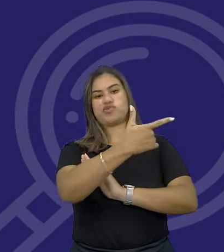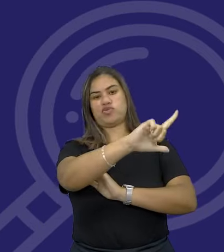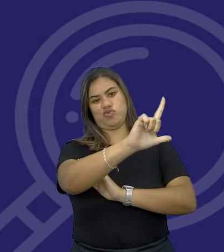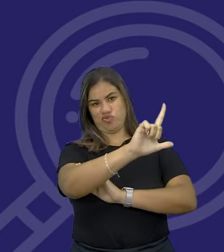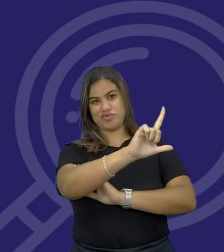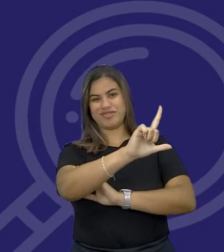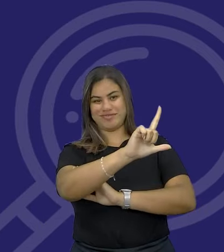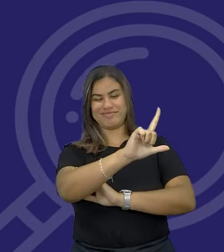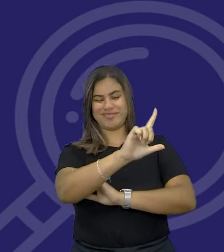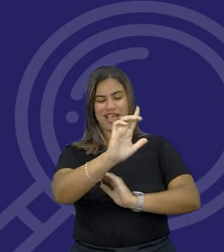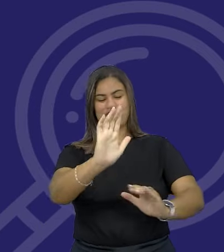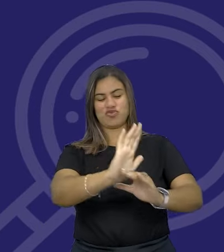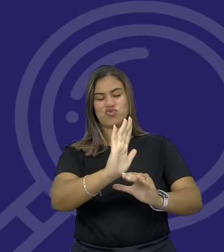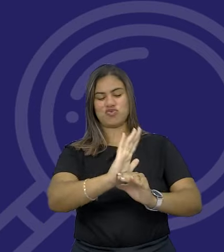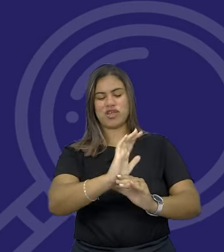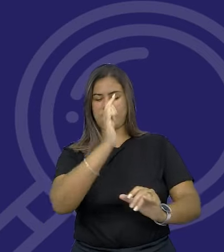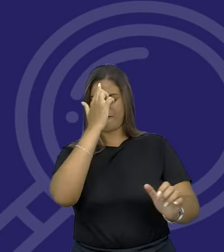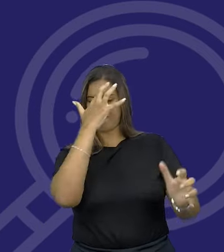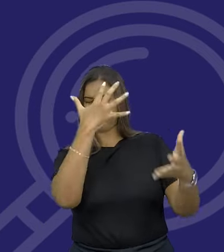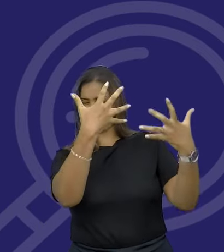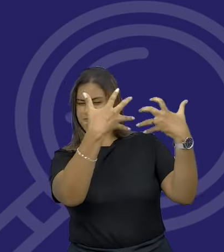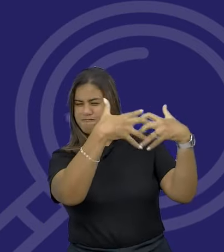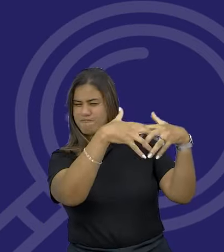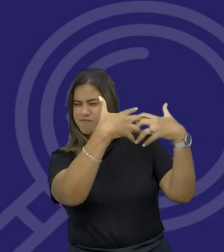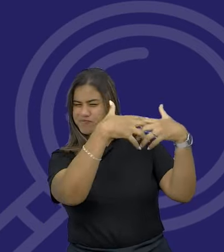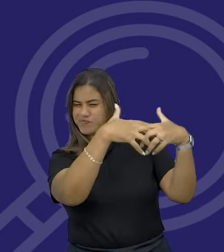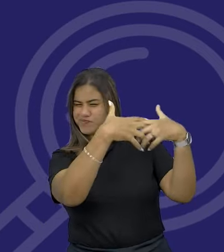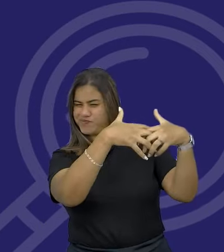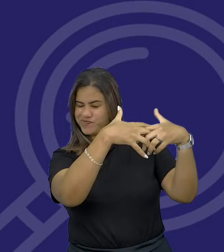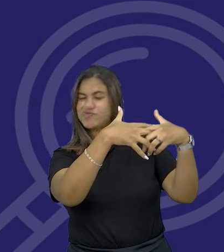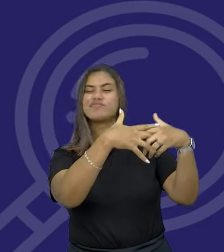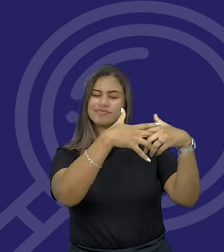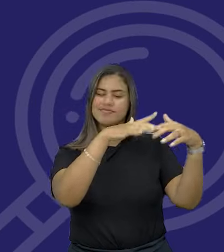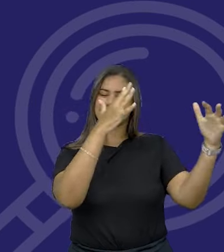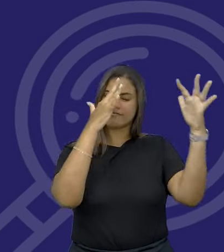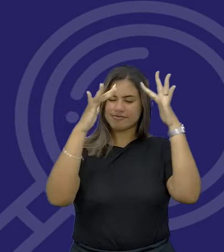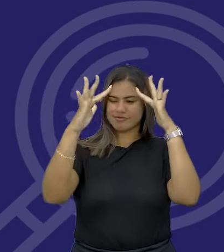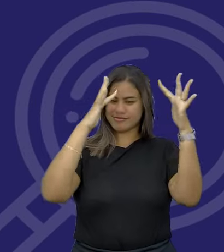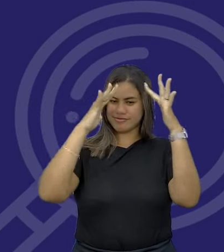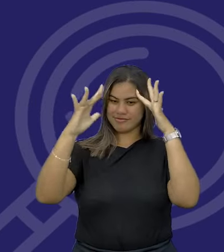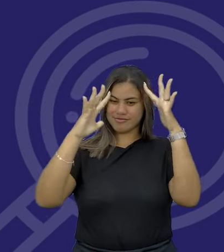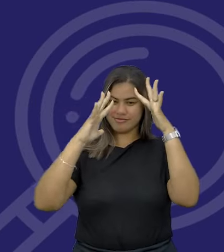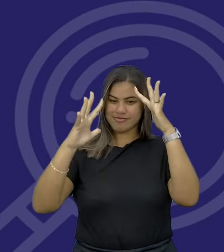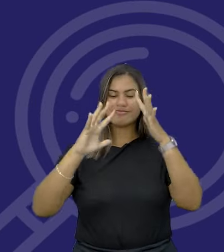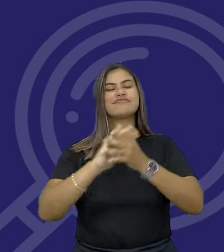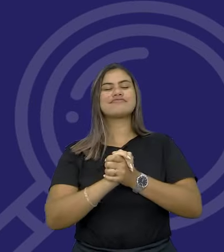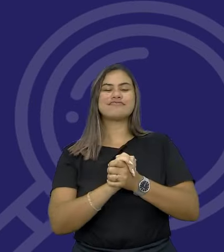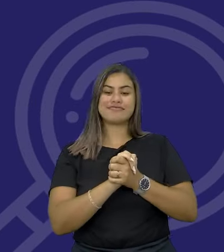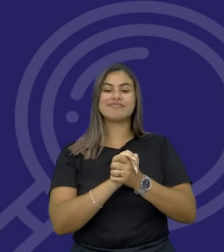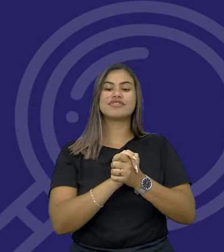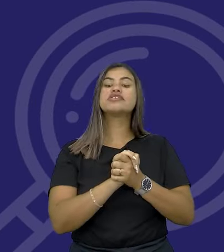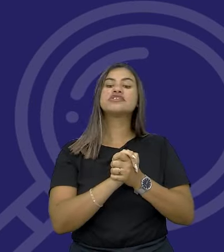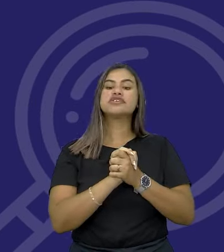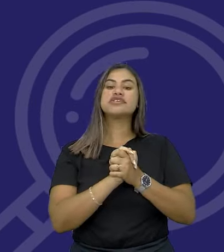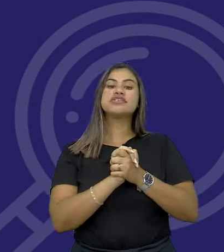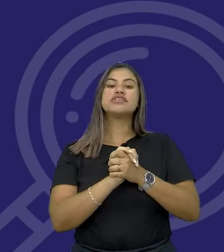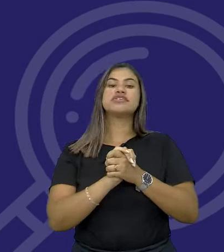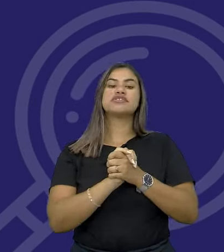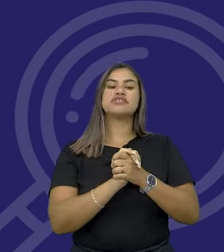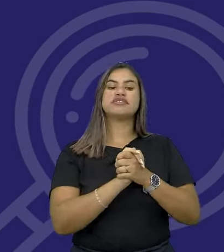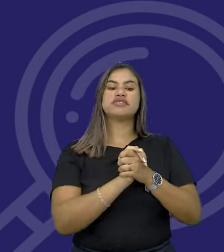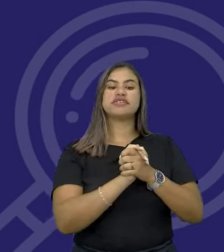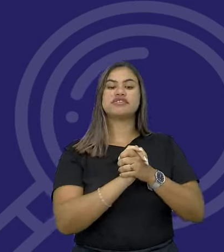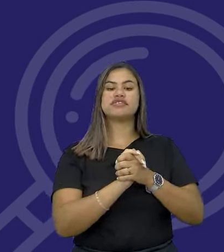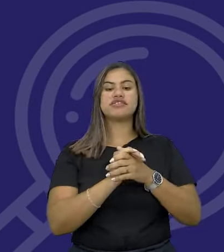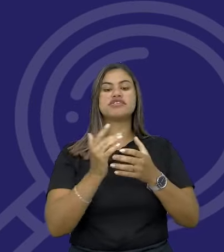para um maior entendimento, para eles refletirem sobre as ações aí que eles vão ter que fazer